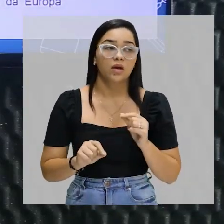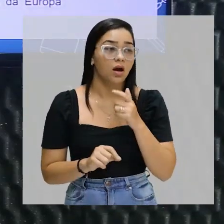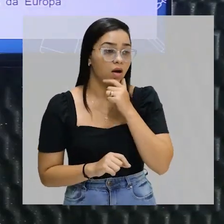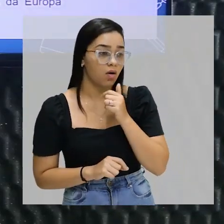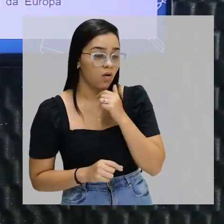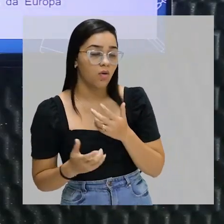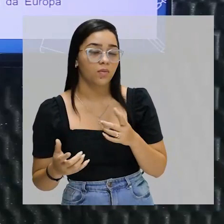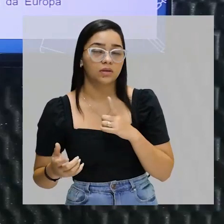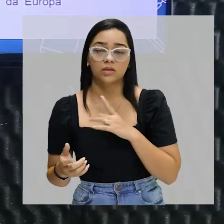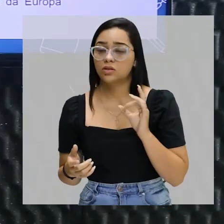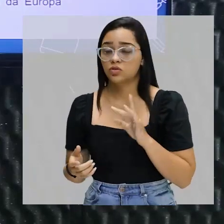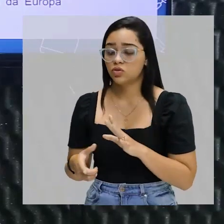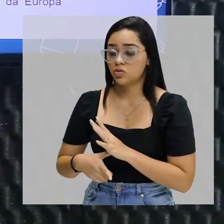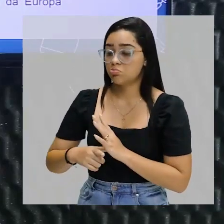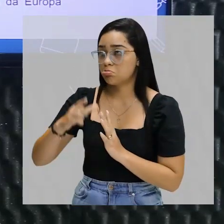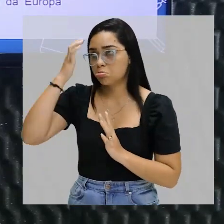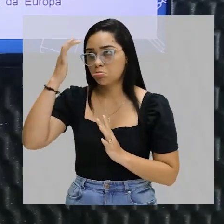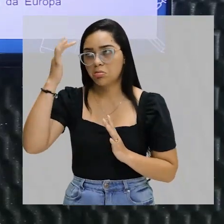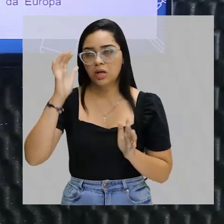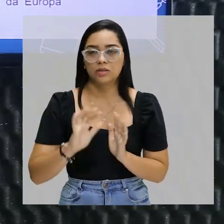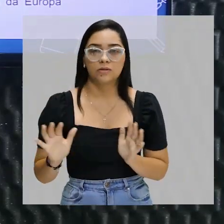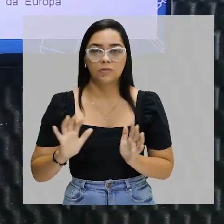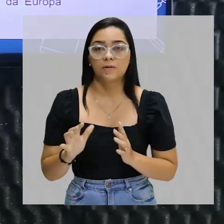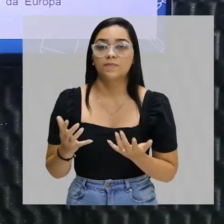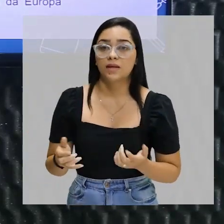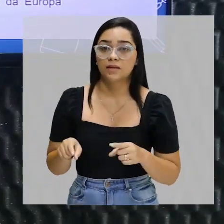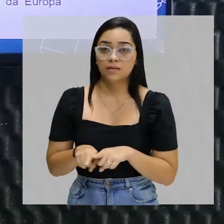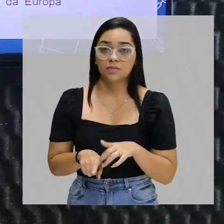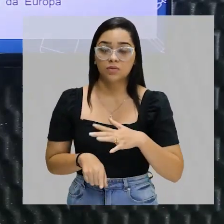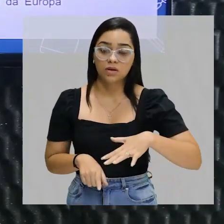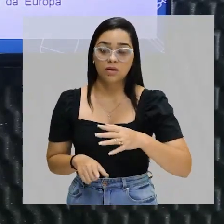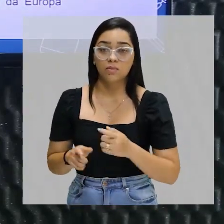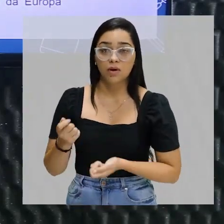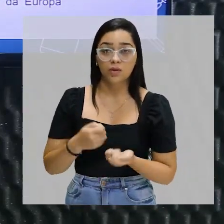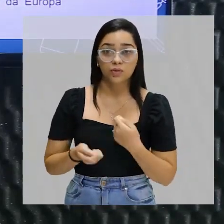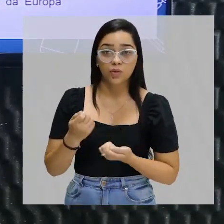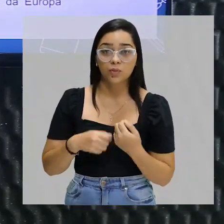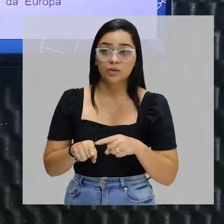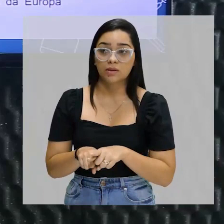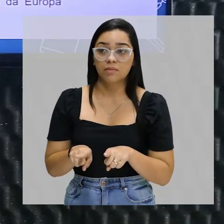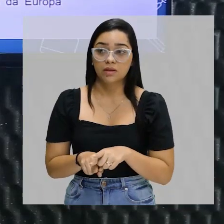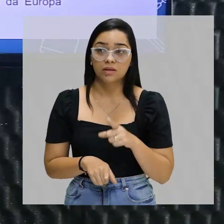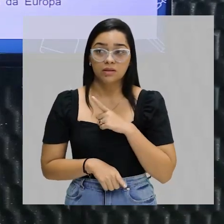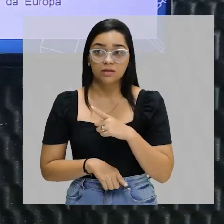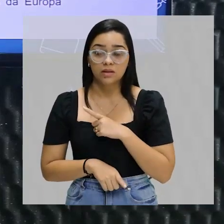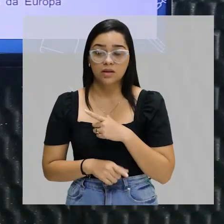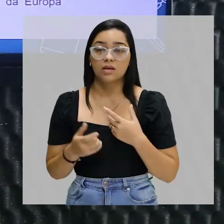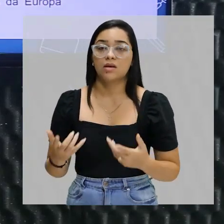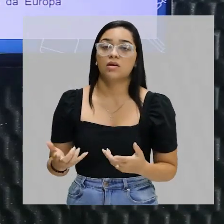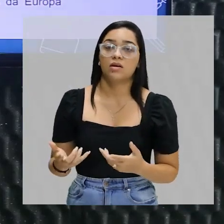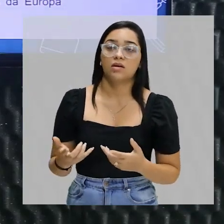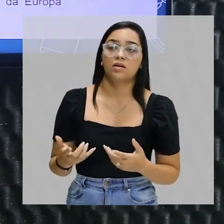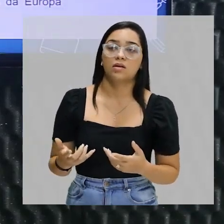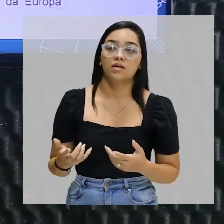a perspectivas não antimaginadas Tá certo e no campo econômico galera tanto Estados Unidos Quanto